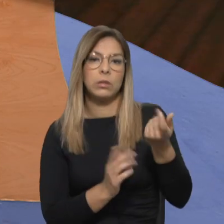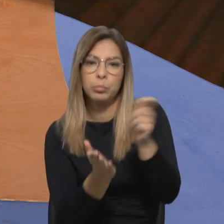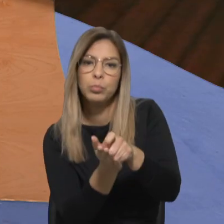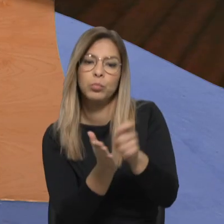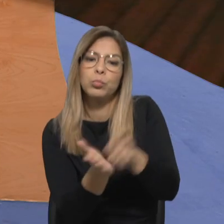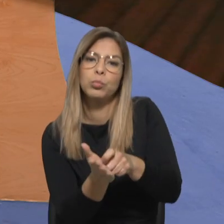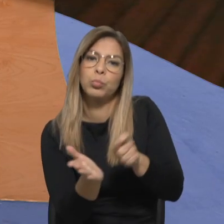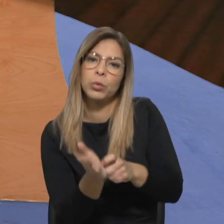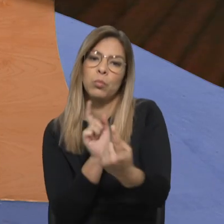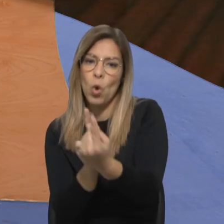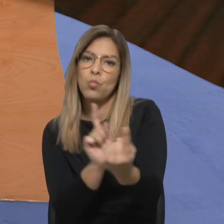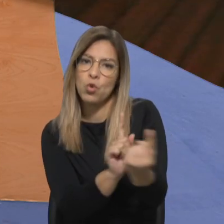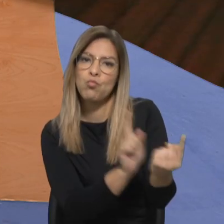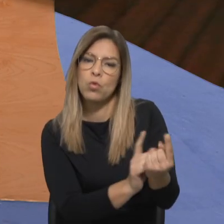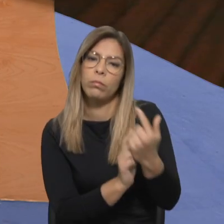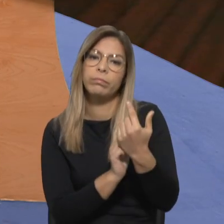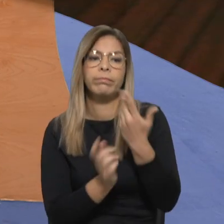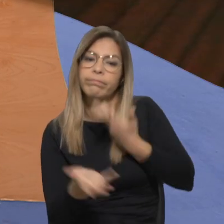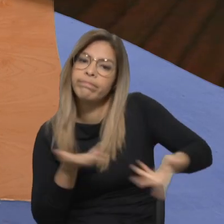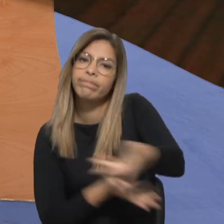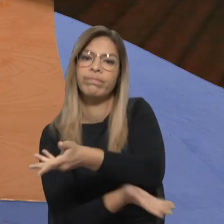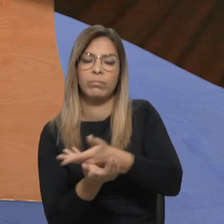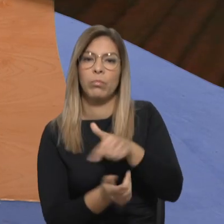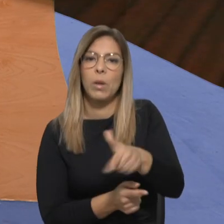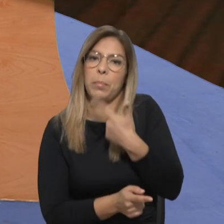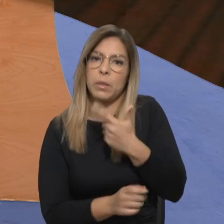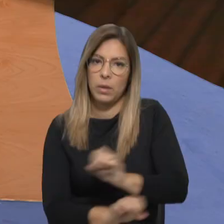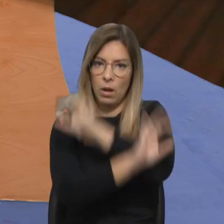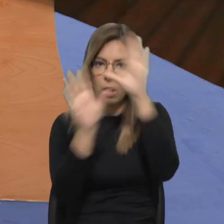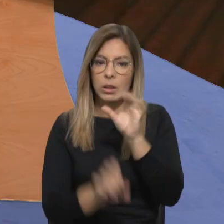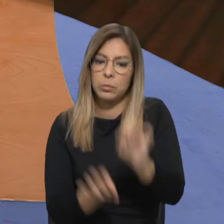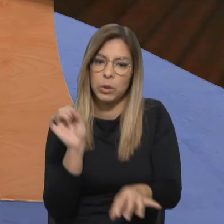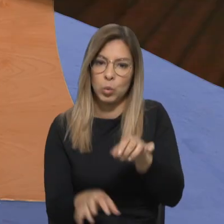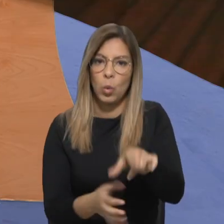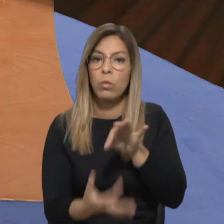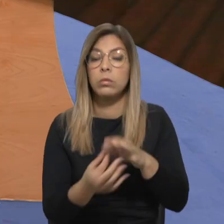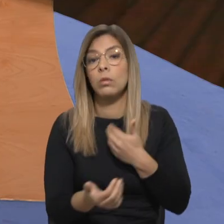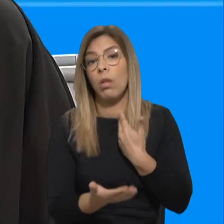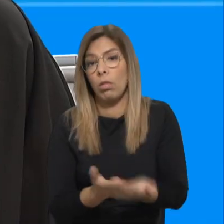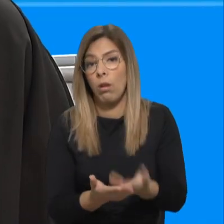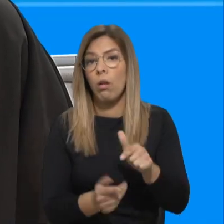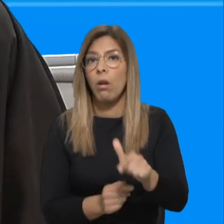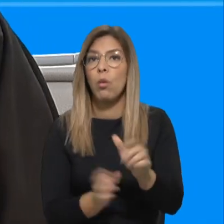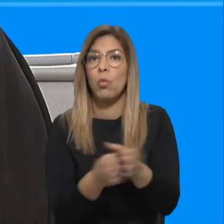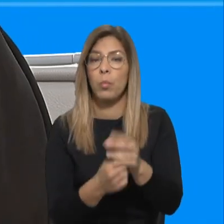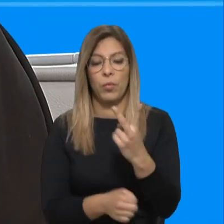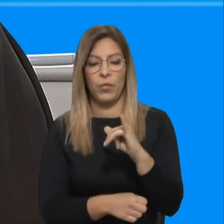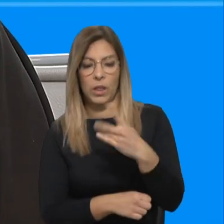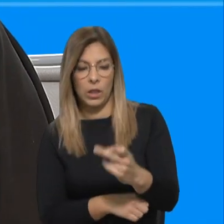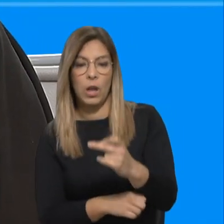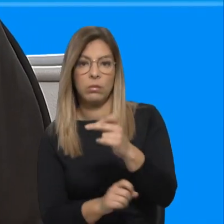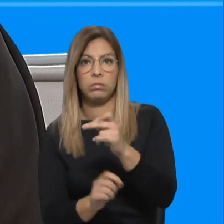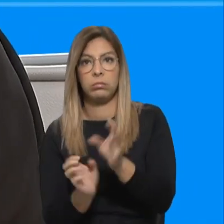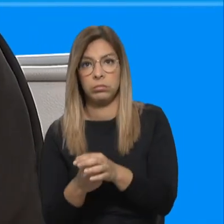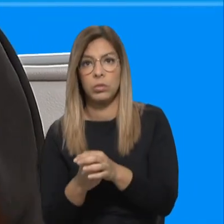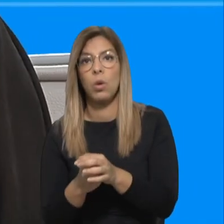portanto, a nossa expectativa é que esta primeira comissão de instrução, que é constituída por um elemento do Grupo Vita e um elemento